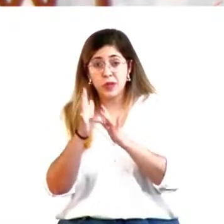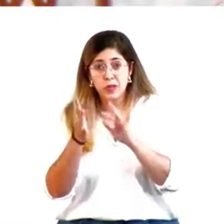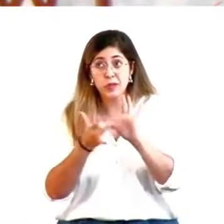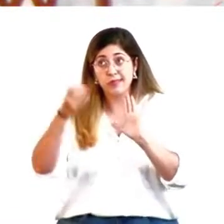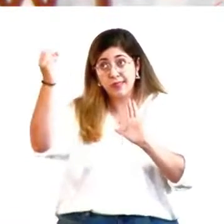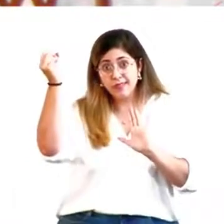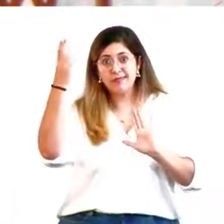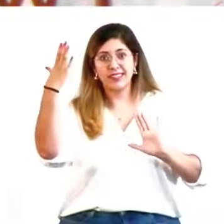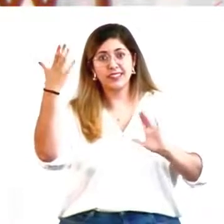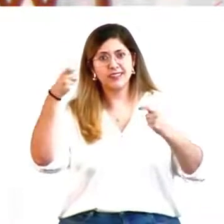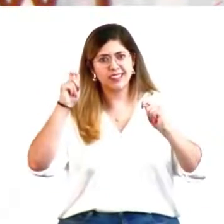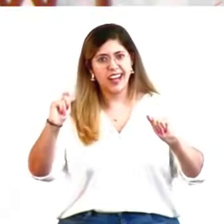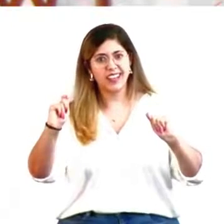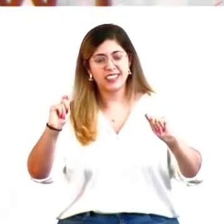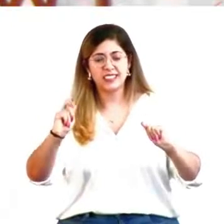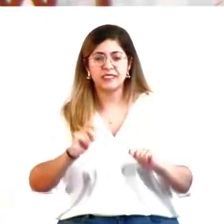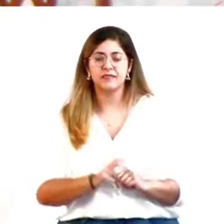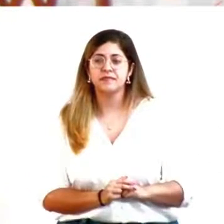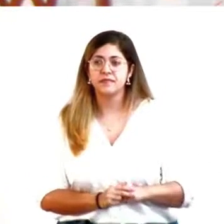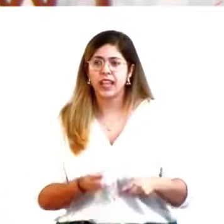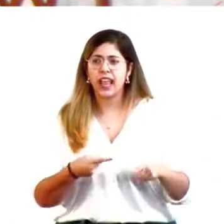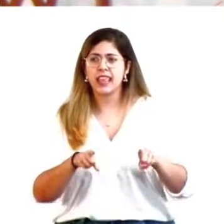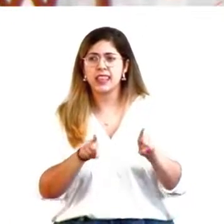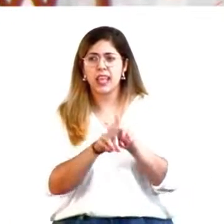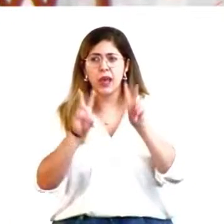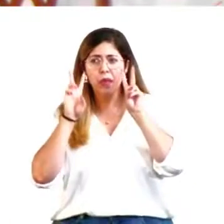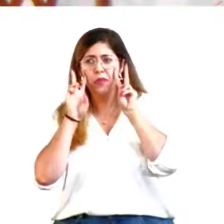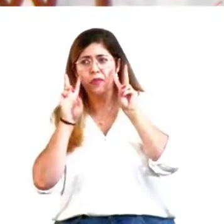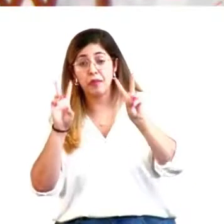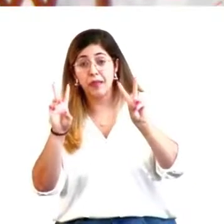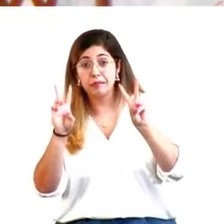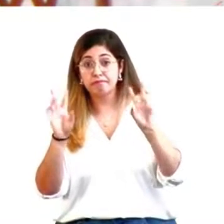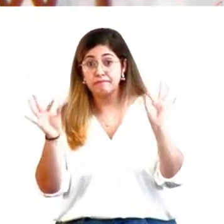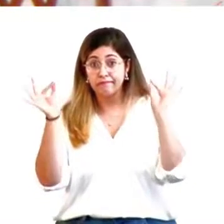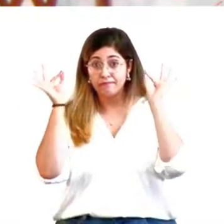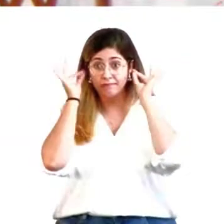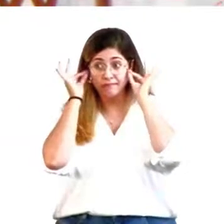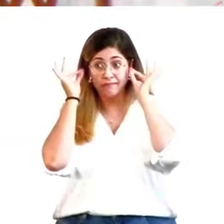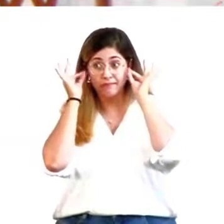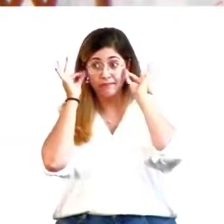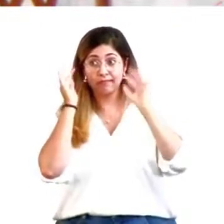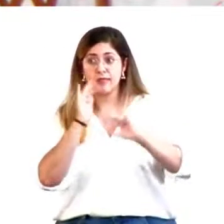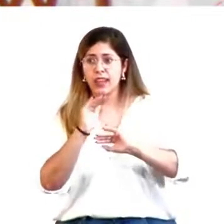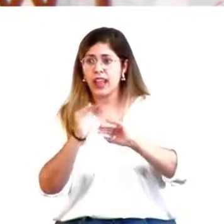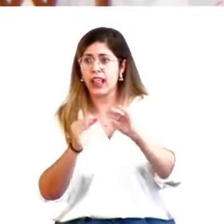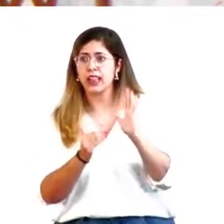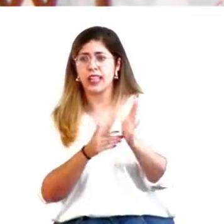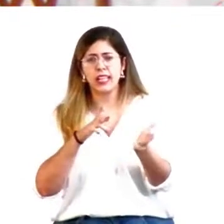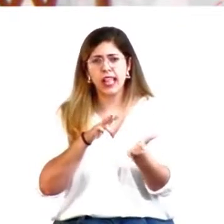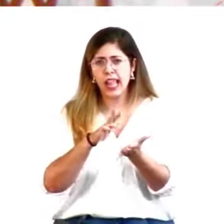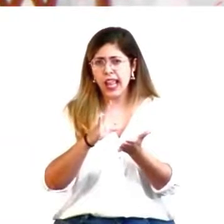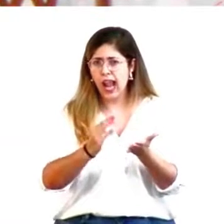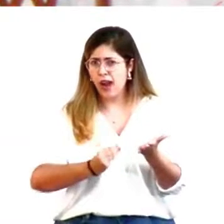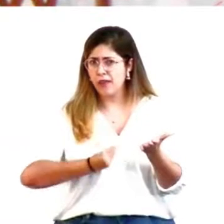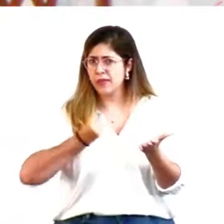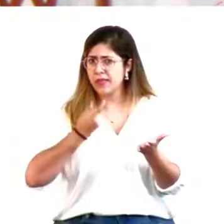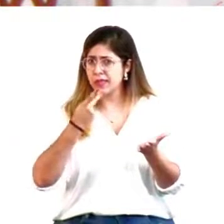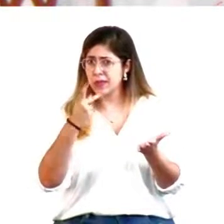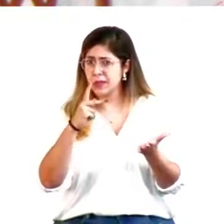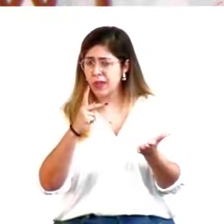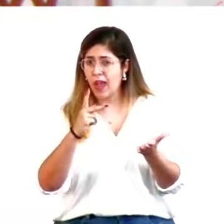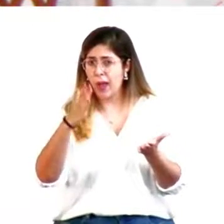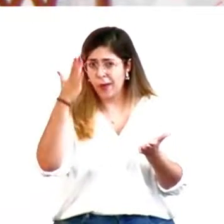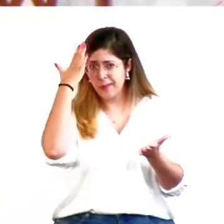iluminará. Portanto, vede prudentemente como andais, não como necios, e sim